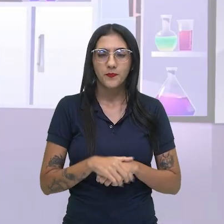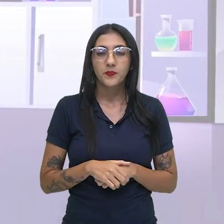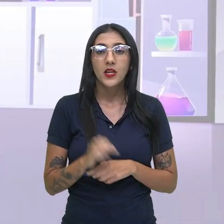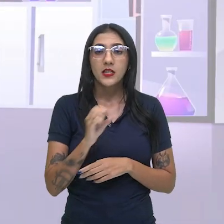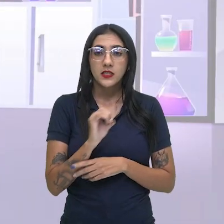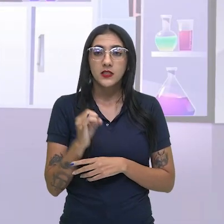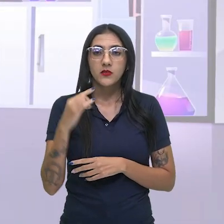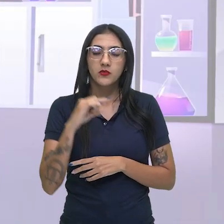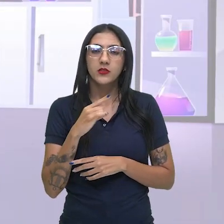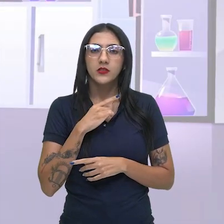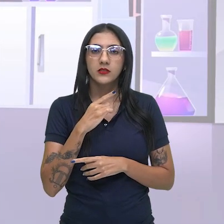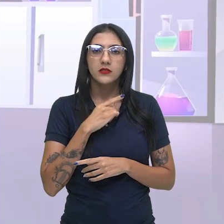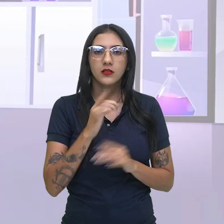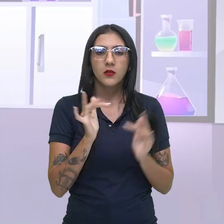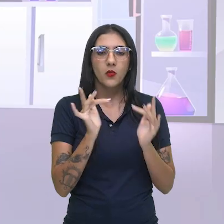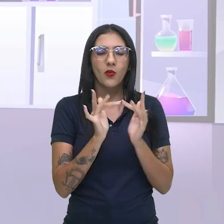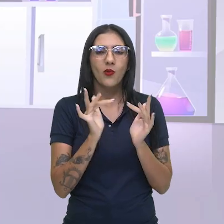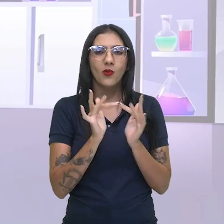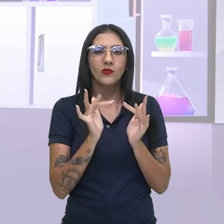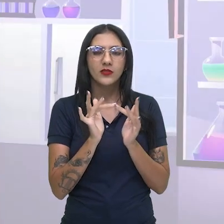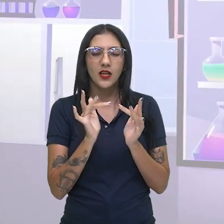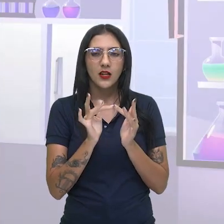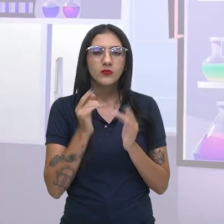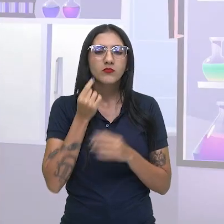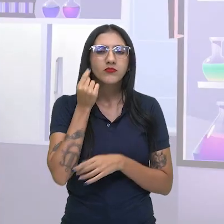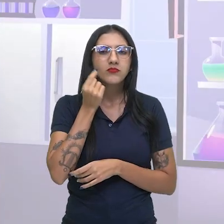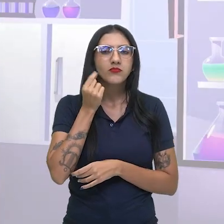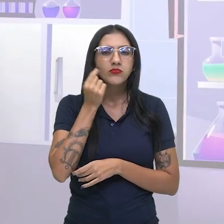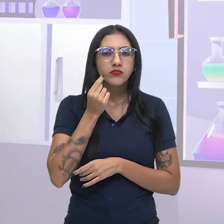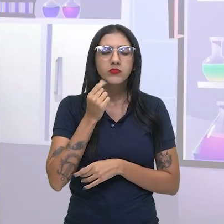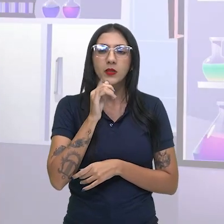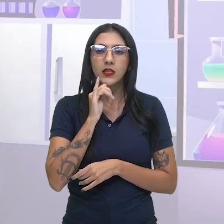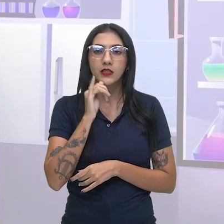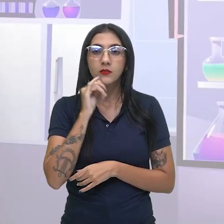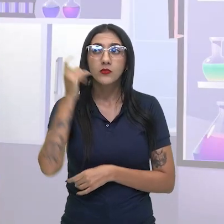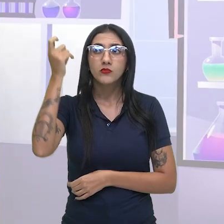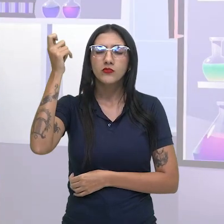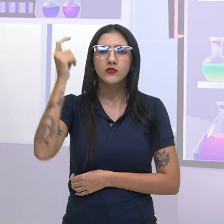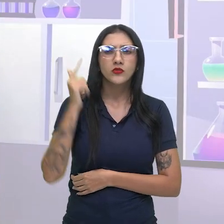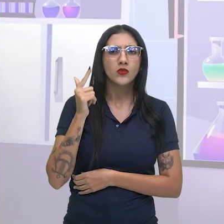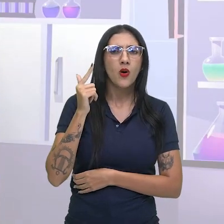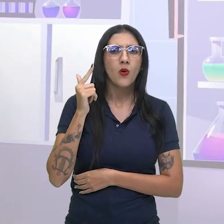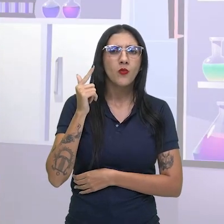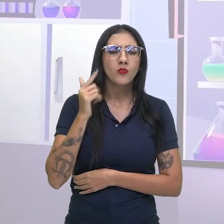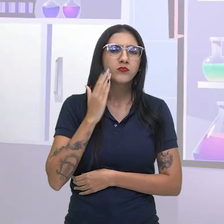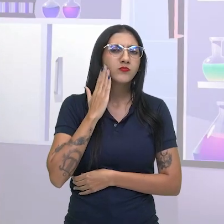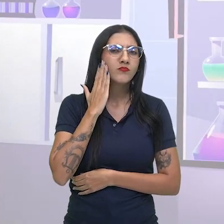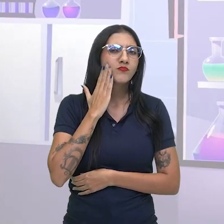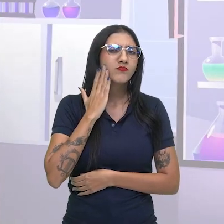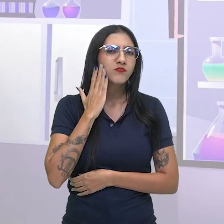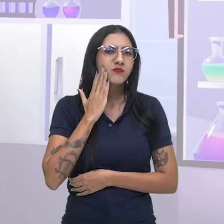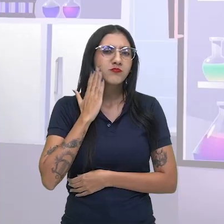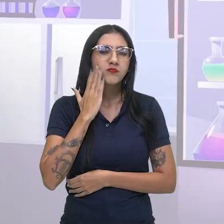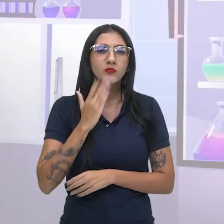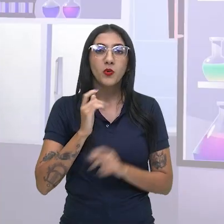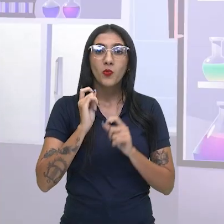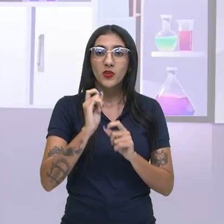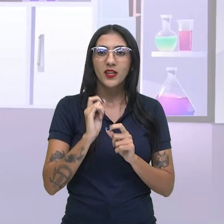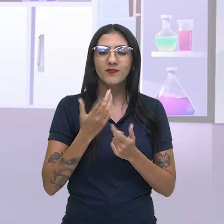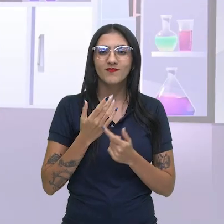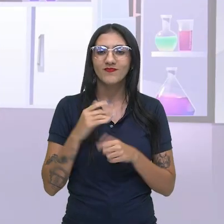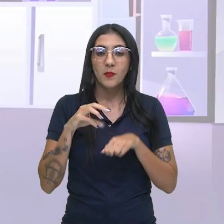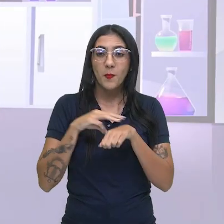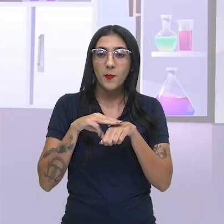quando você ficar exposto ao sol, a sua pele vai